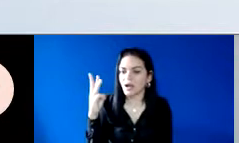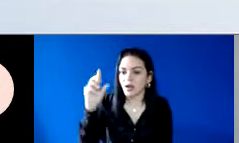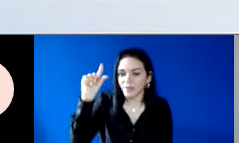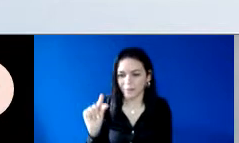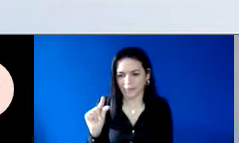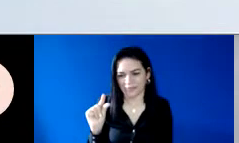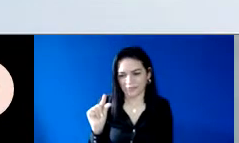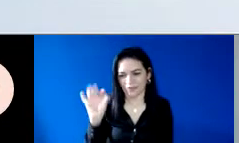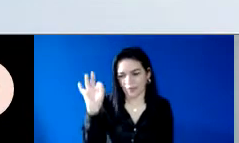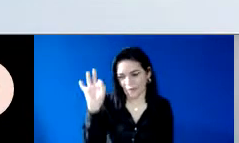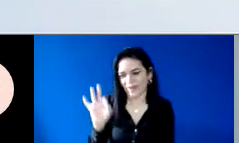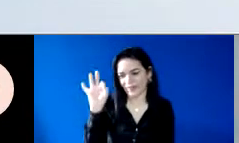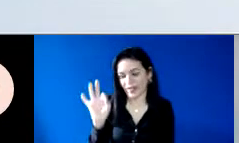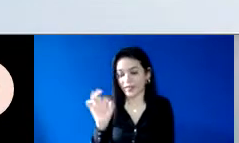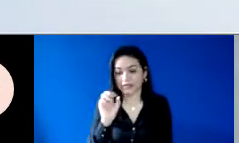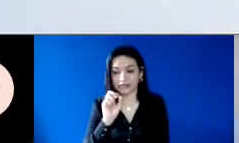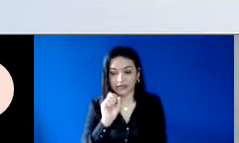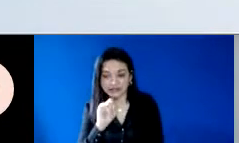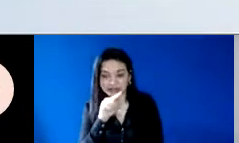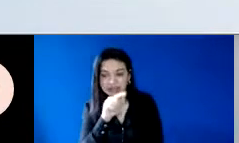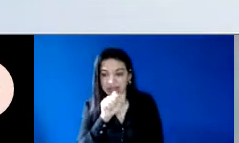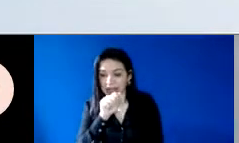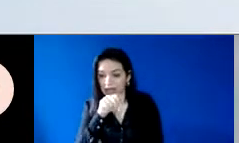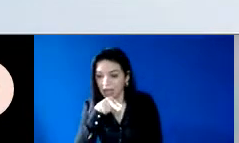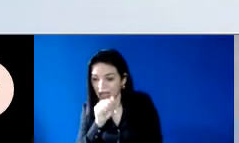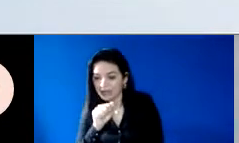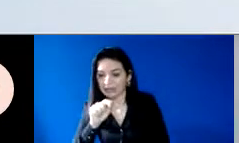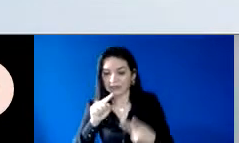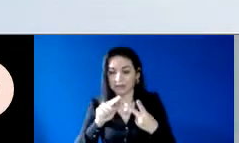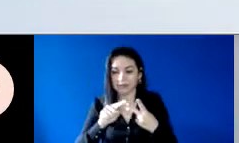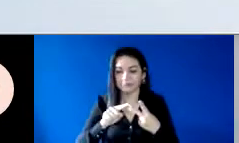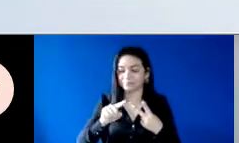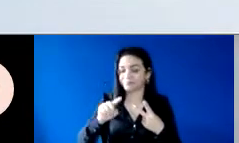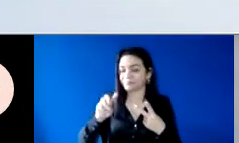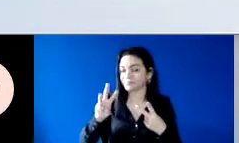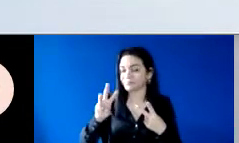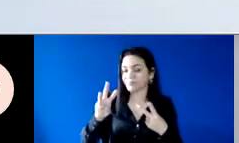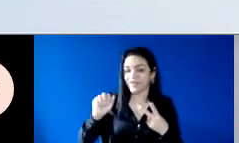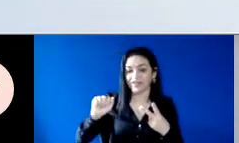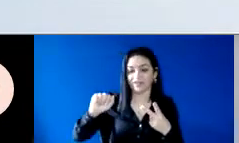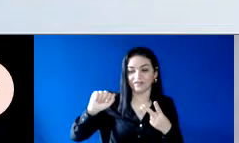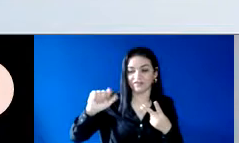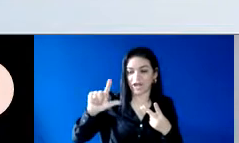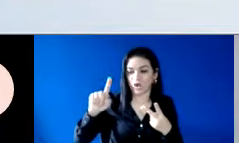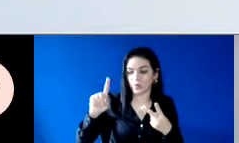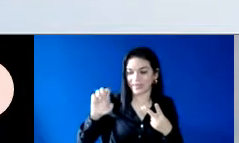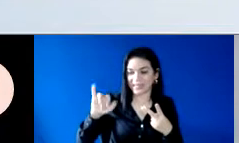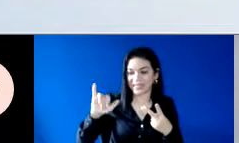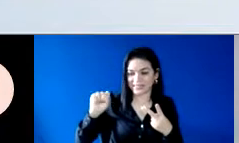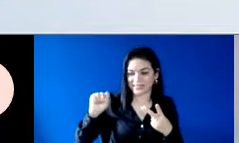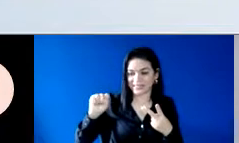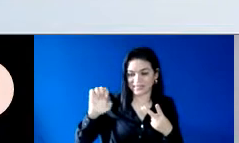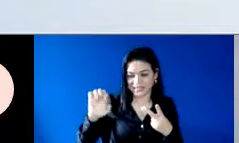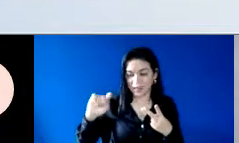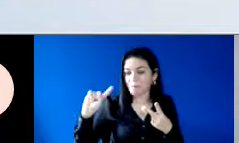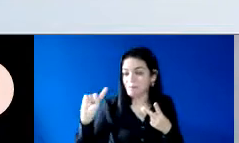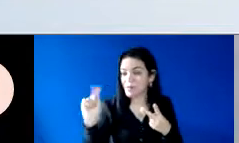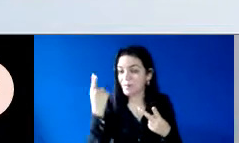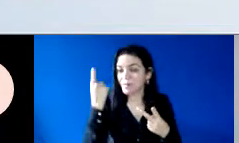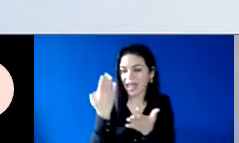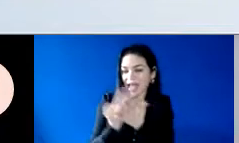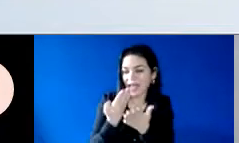se a Ana e a Valdez estão emocionadas pela primeira aula que nós estamos tendo na Escola de Saúde